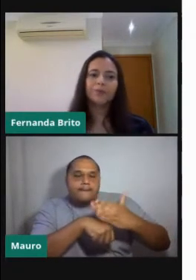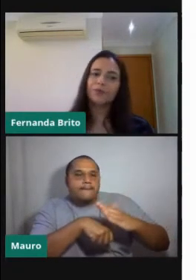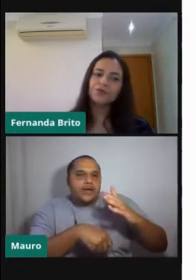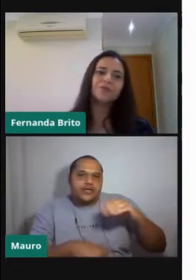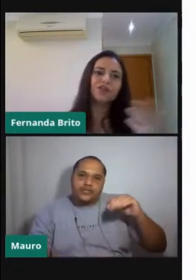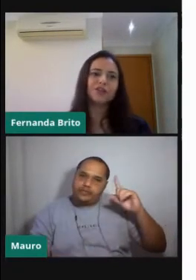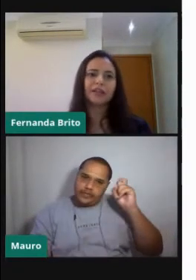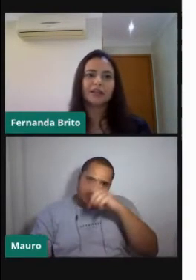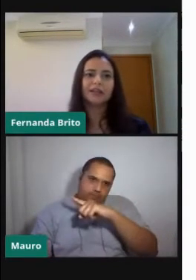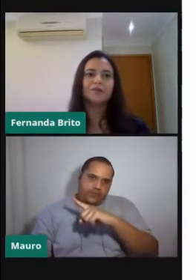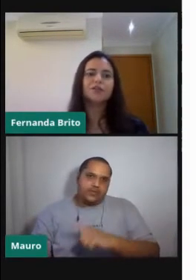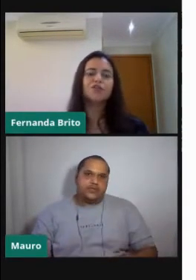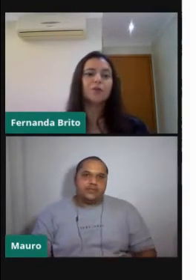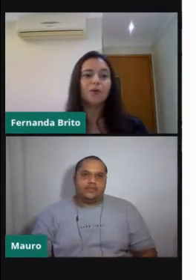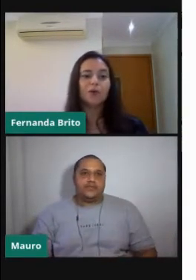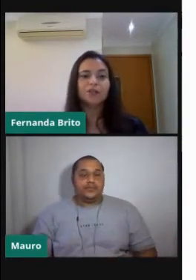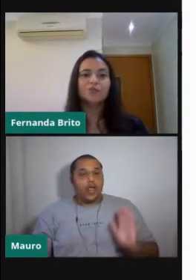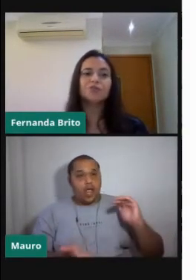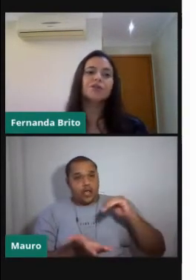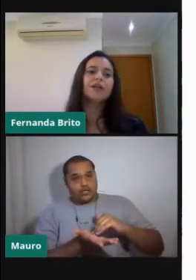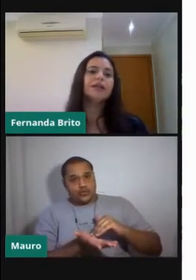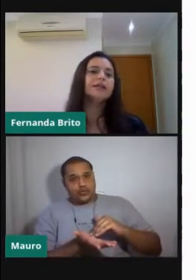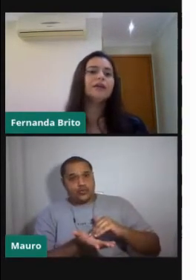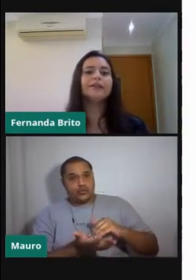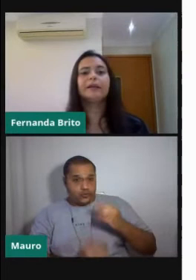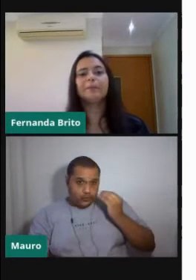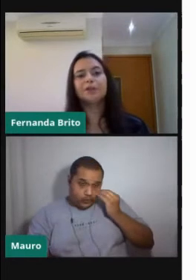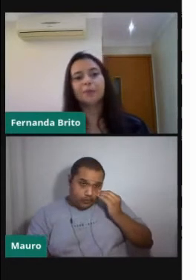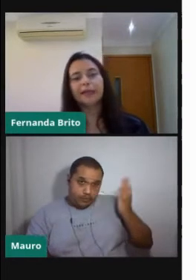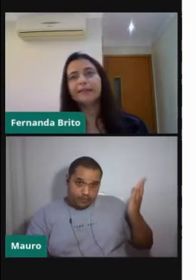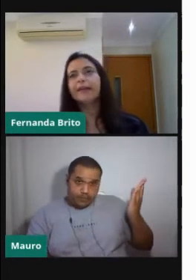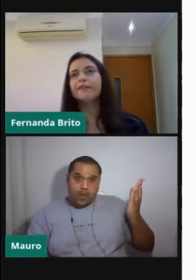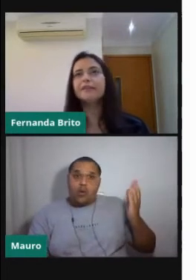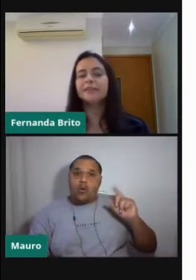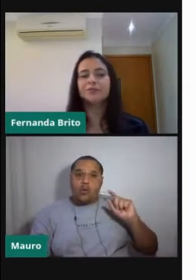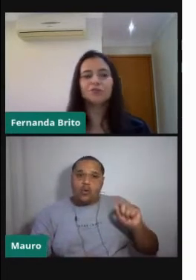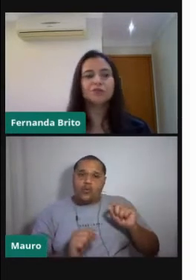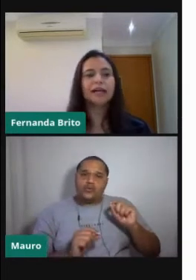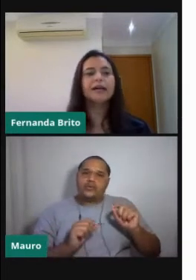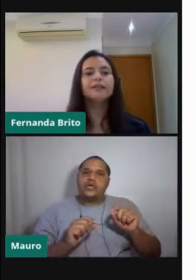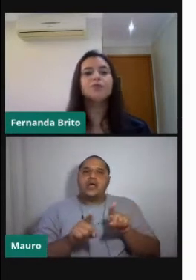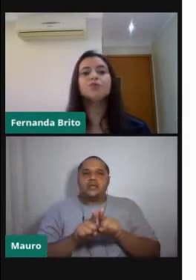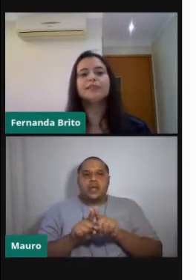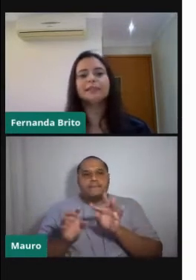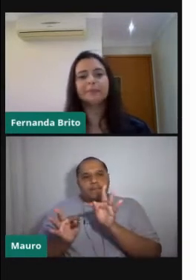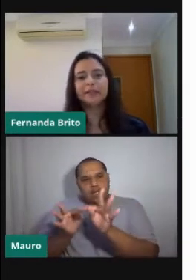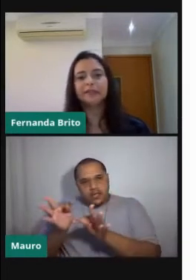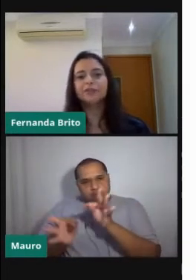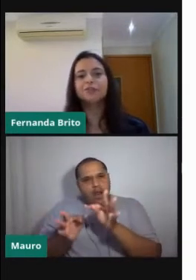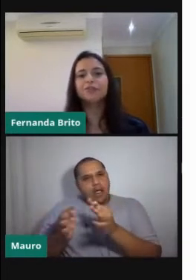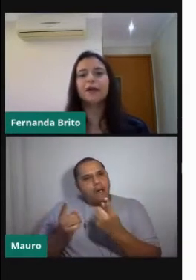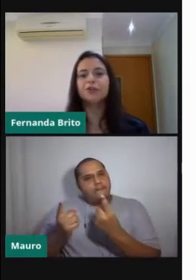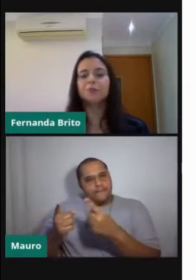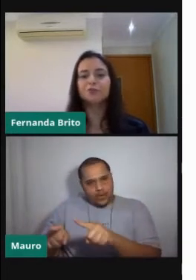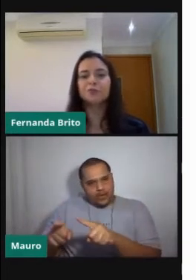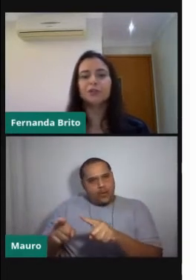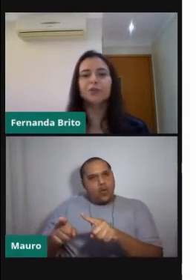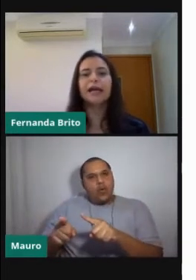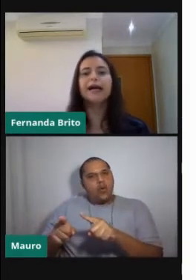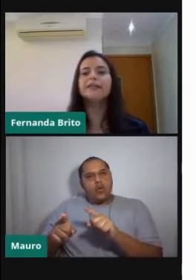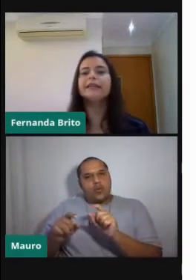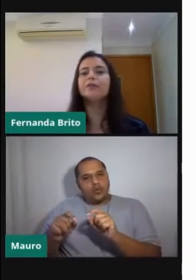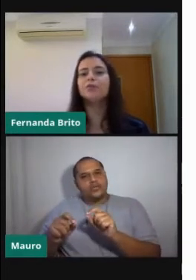E aí, por último, a gente teria, né, os antitrombóticos. Então, a terapia antiplaquetária vem sendo estudada, o uso das heparinas de baixo